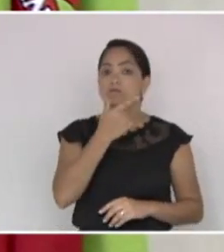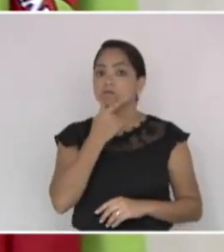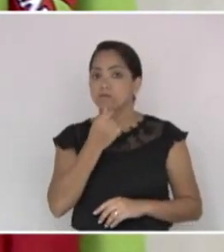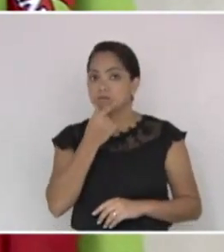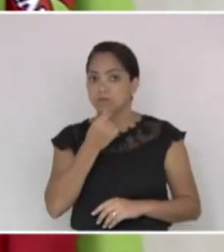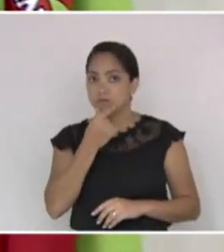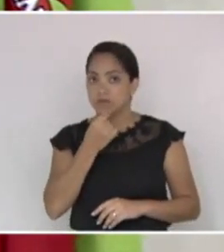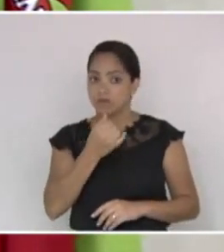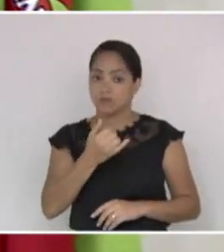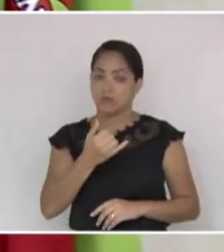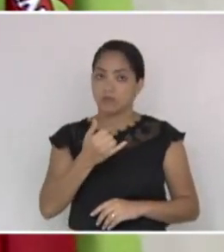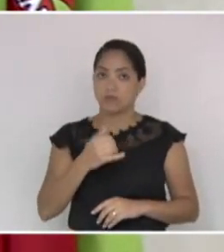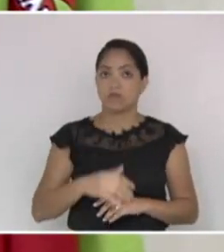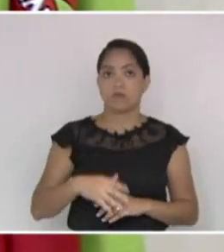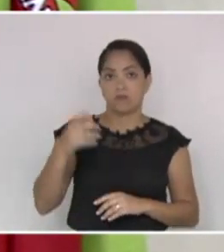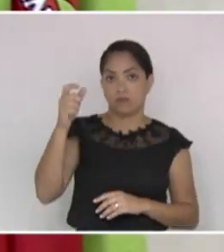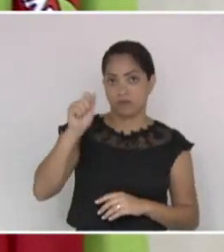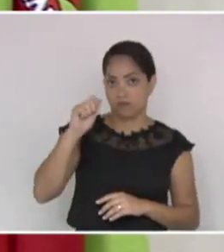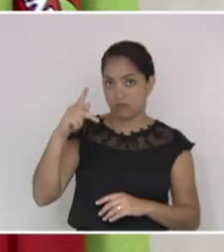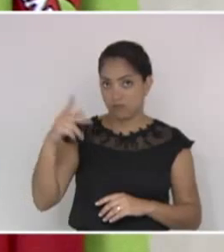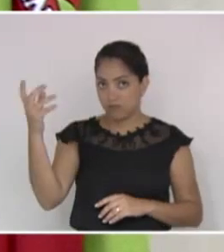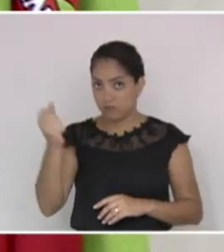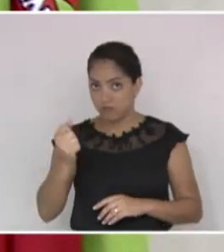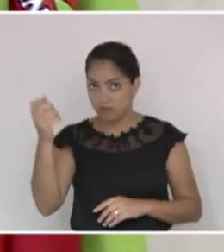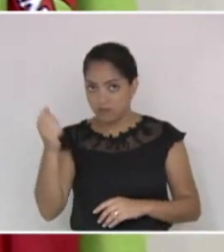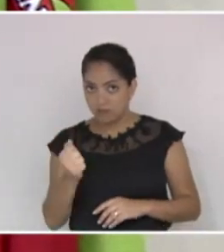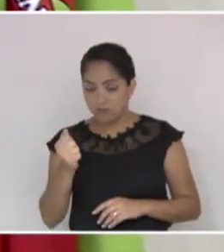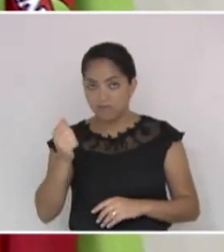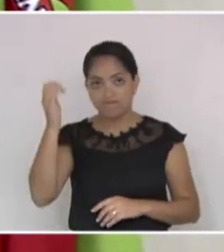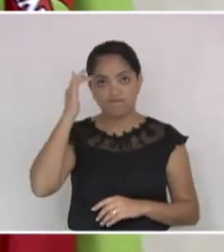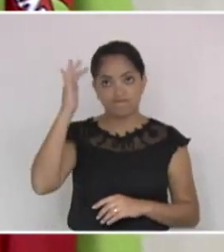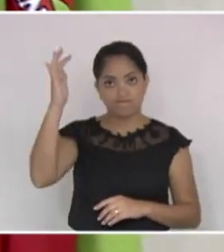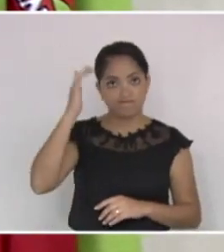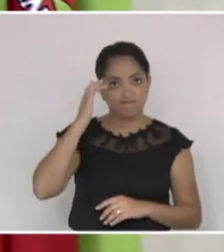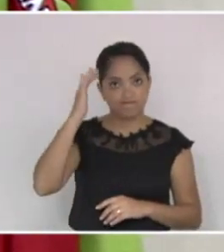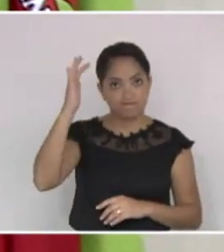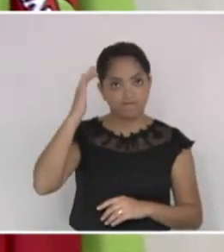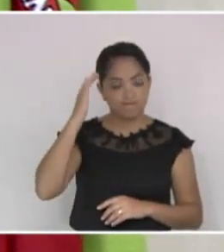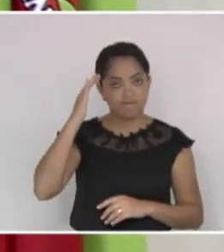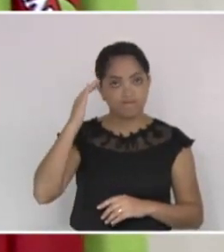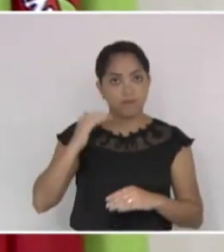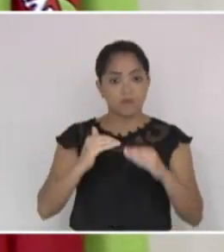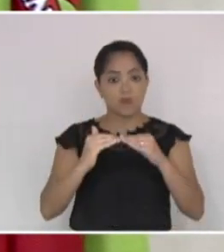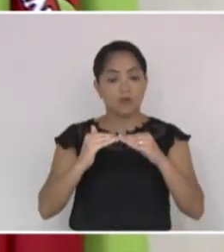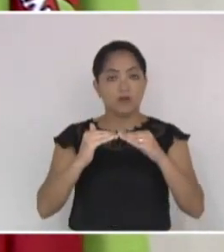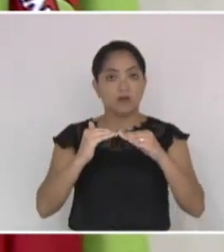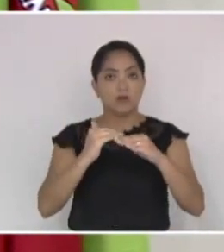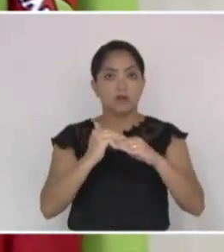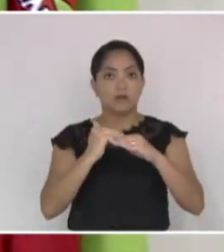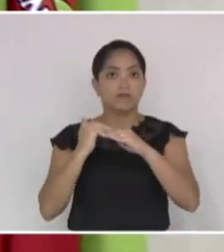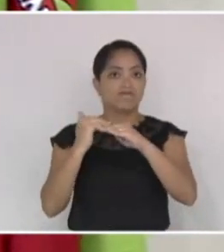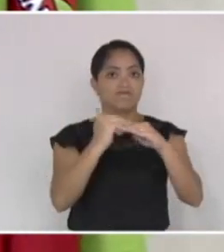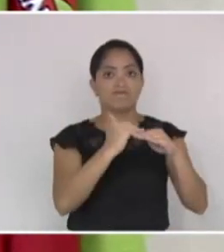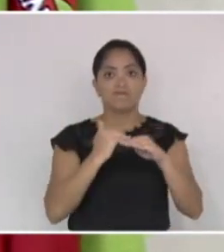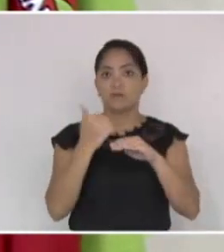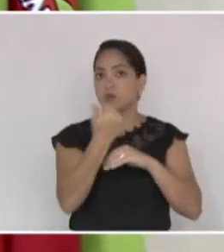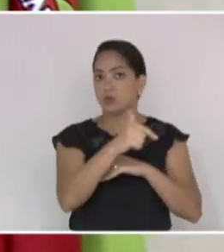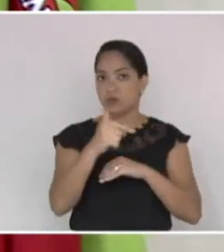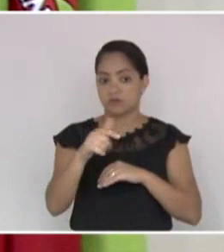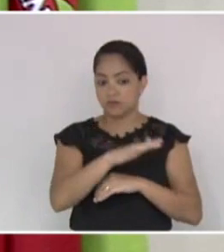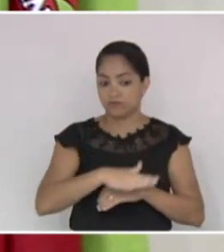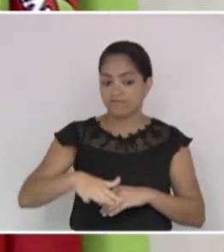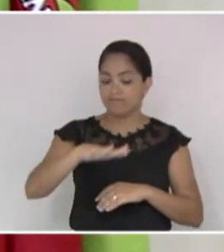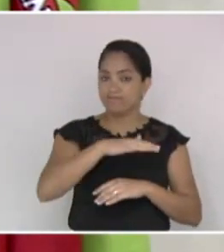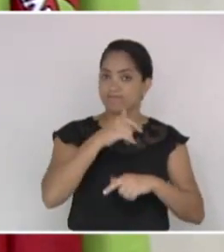para a aposentadoria, voltará a refletir a extrema desigualdade também no mercado de trabalho.